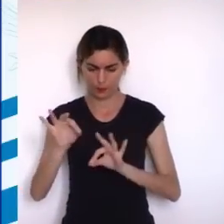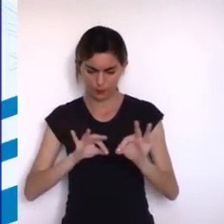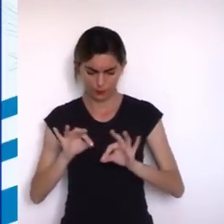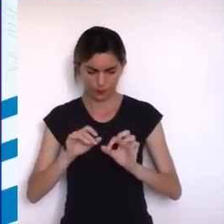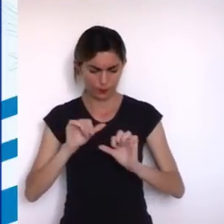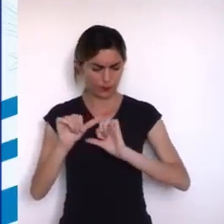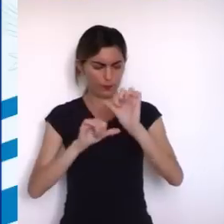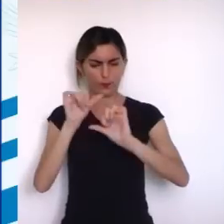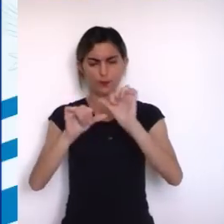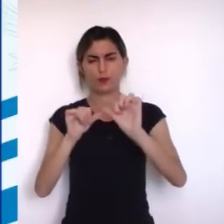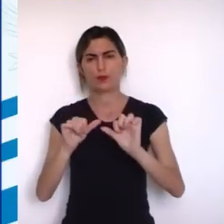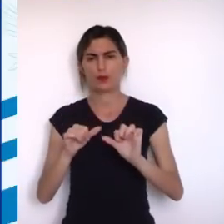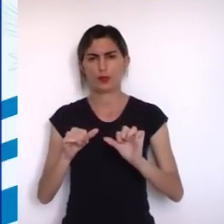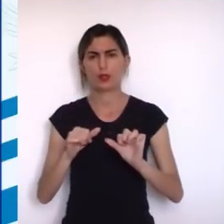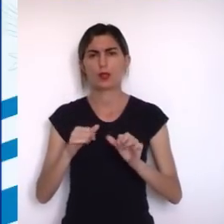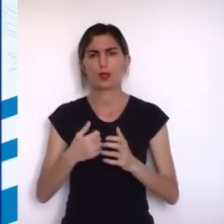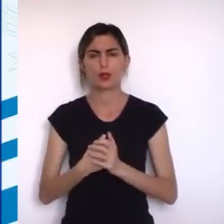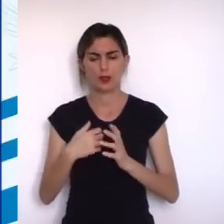de manutenção